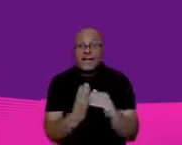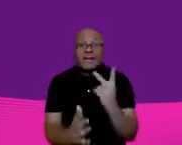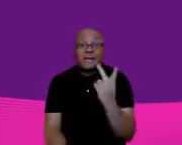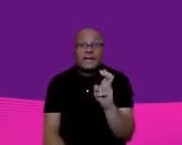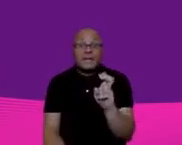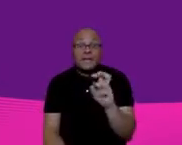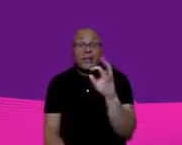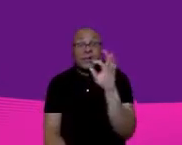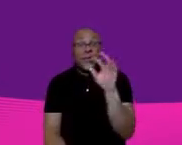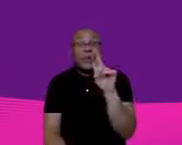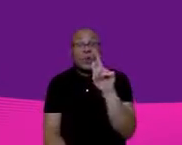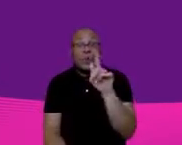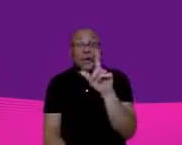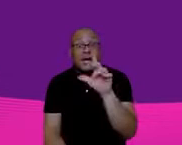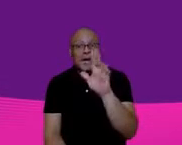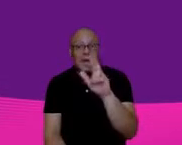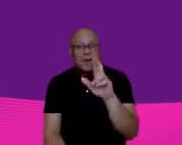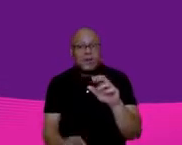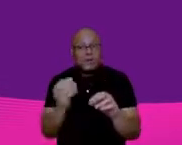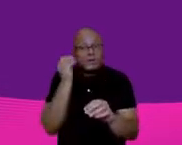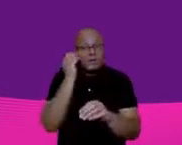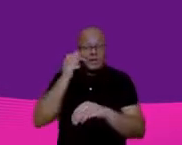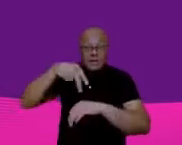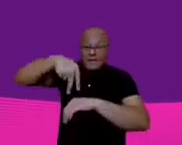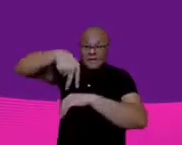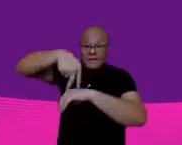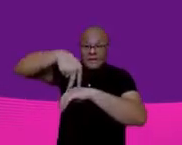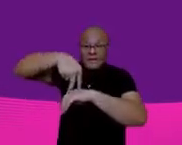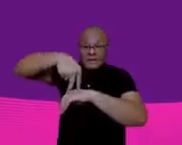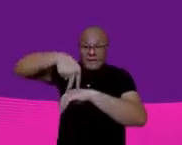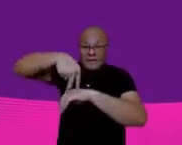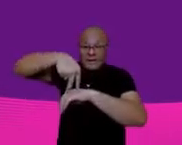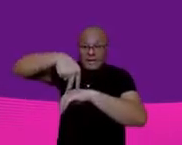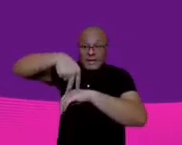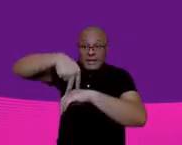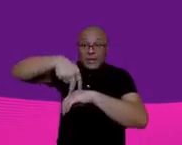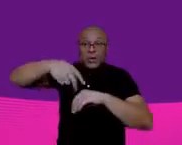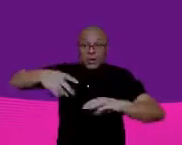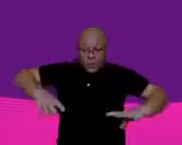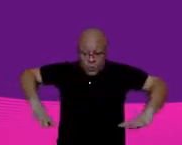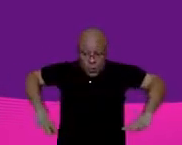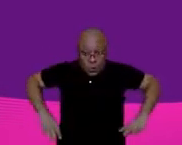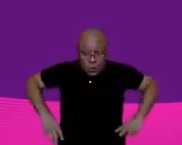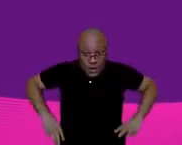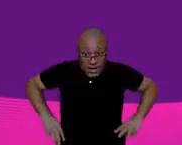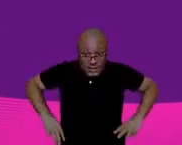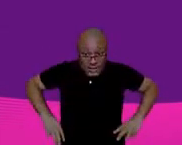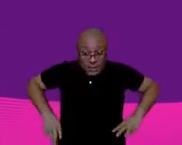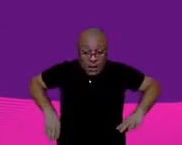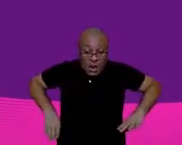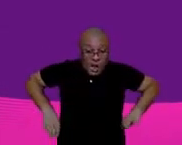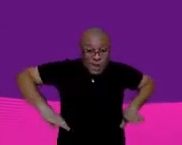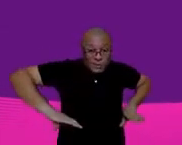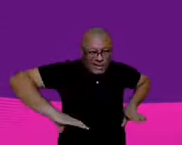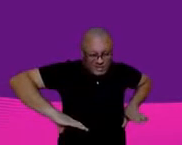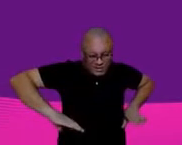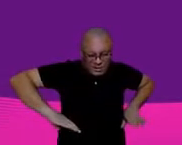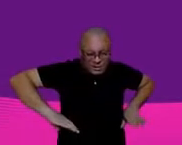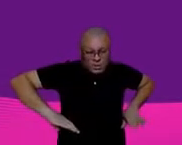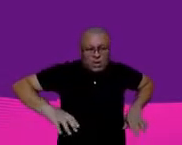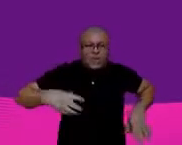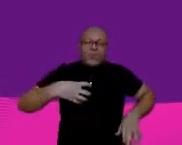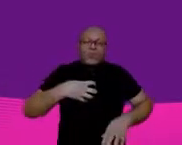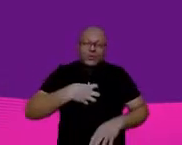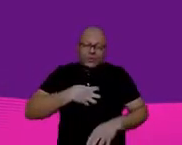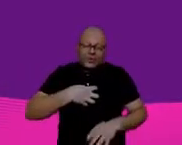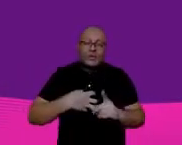tentarem ficar de pé e tentarem fazer isso, a extensão do quadril e depois a rotação externa, é uma posição muito difícil